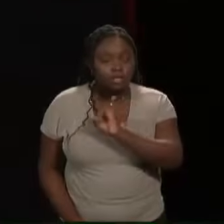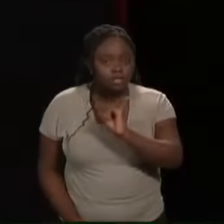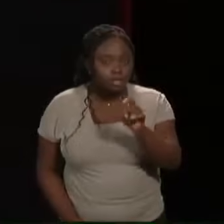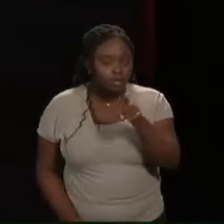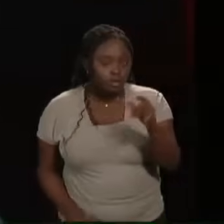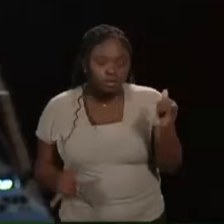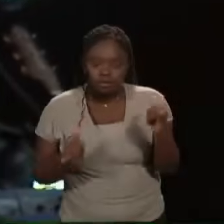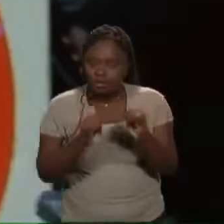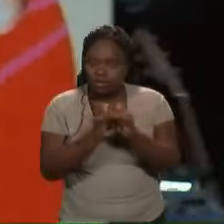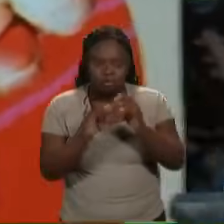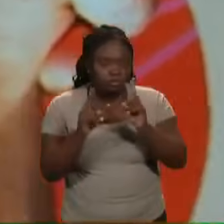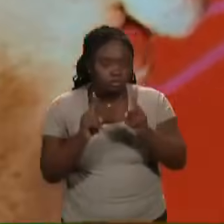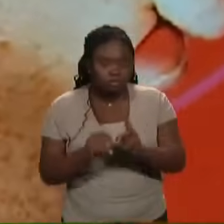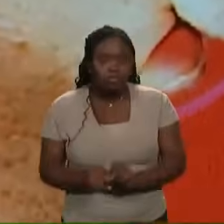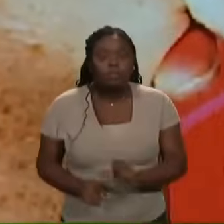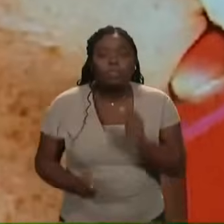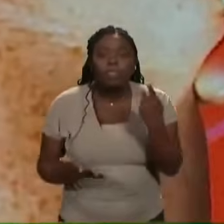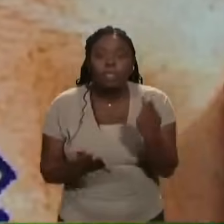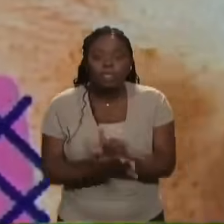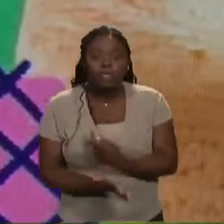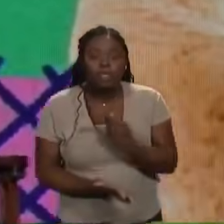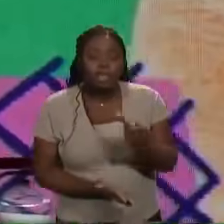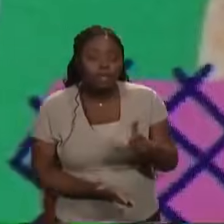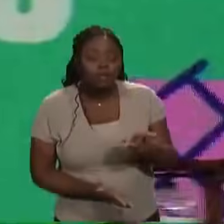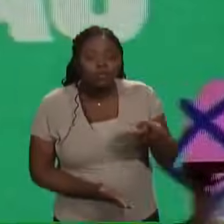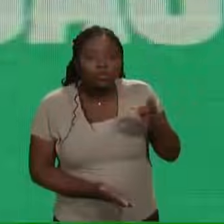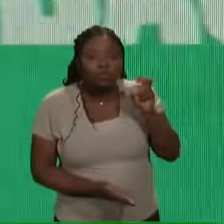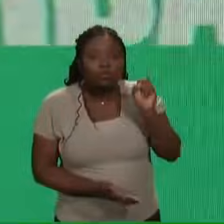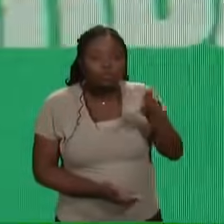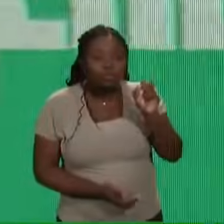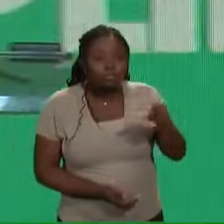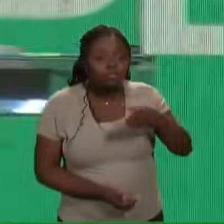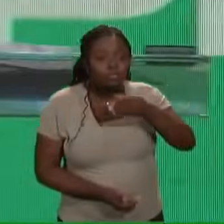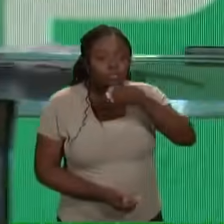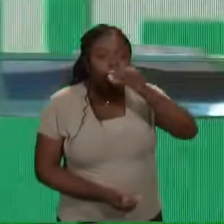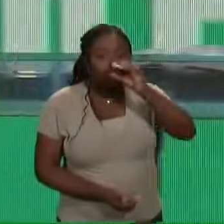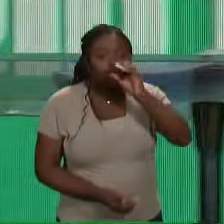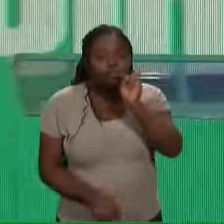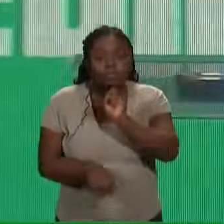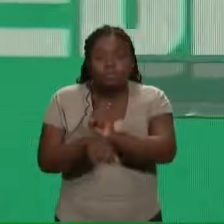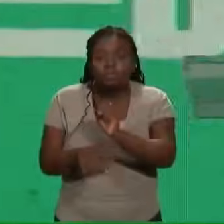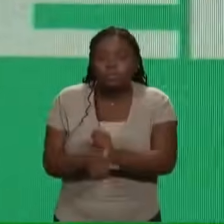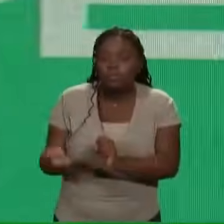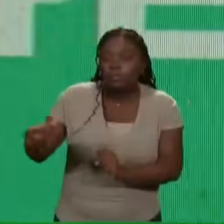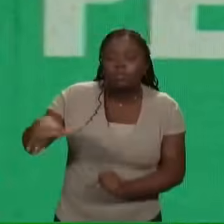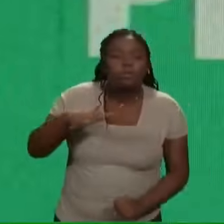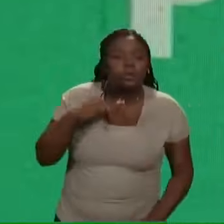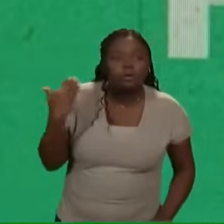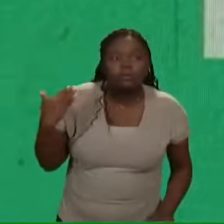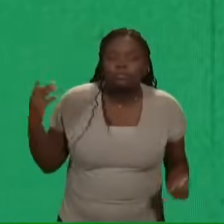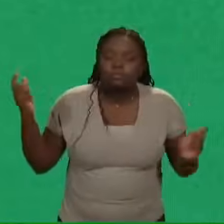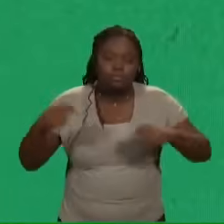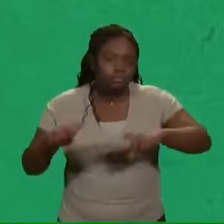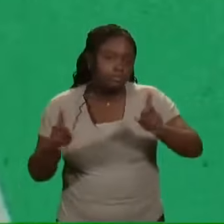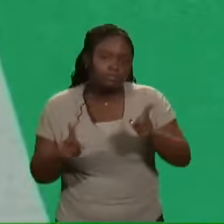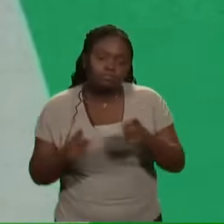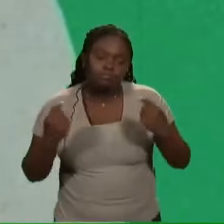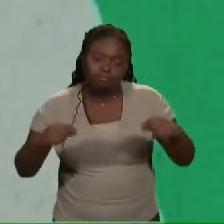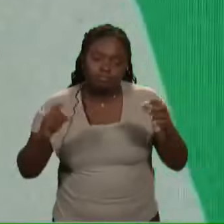perdoa, você está tomando veneno querendo que o outro morra. Não tem jeito. Não tem jeito, nós temos que liberar o